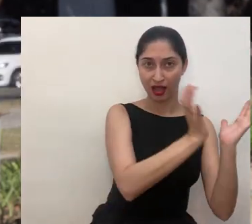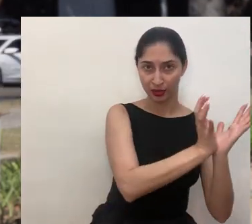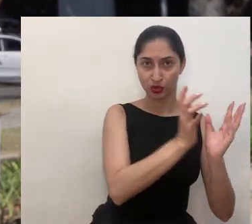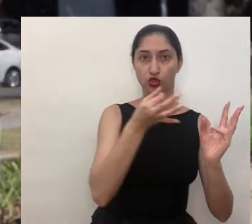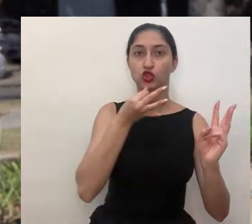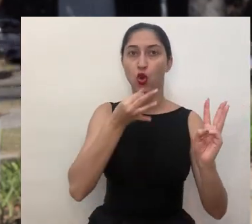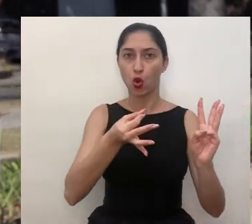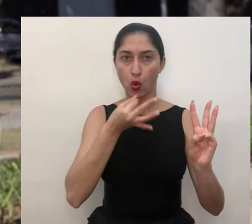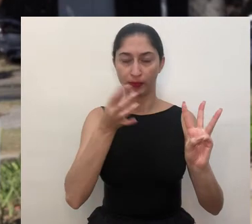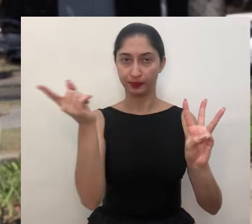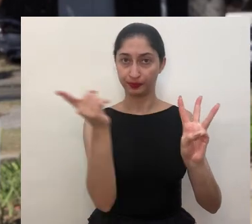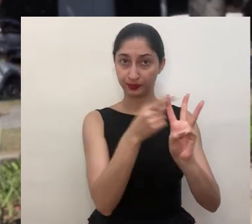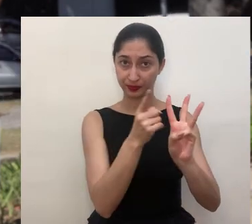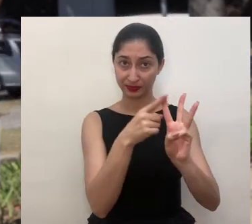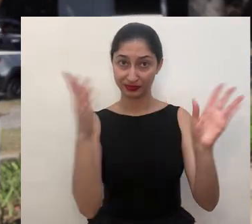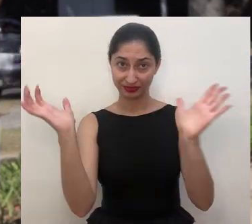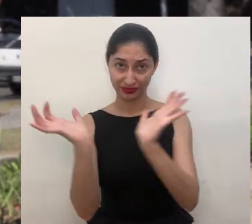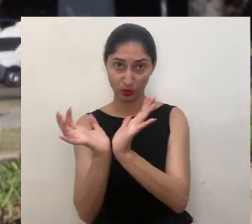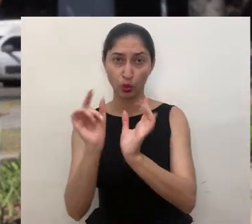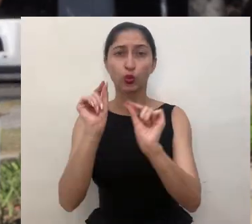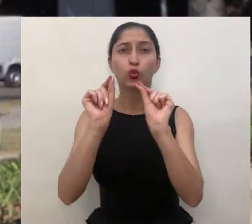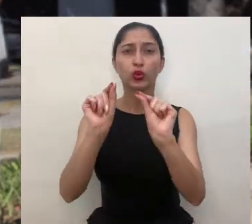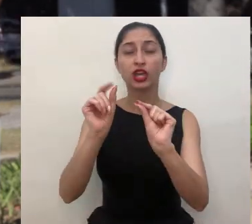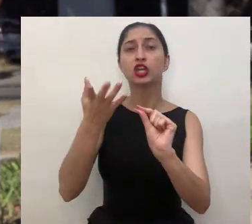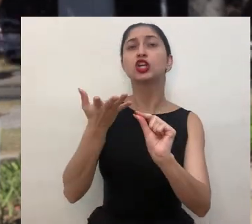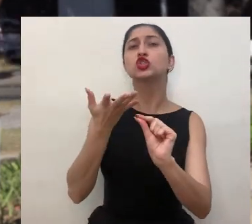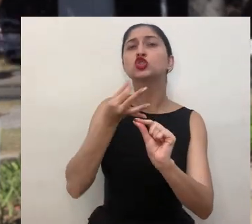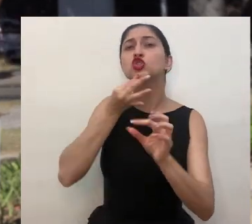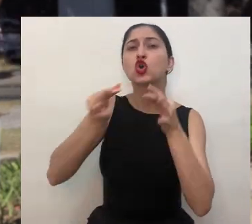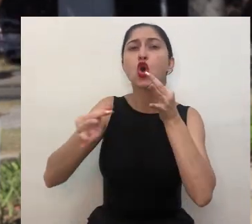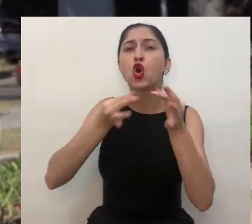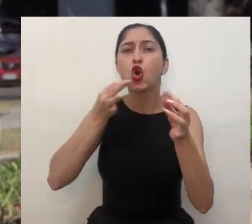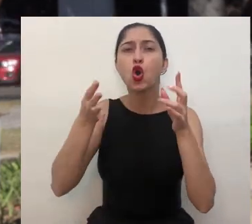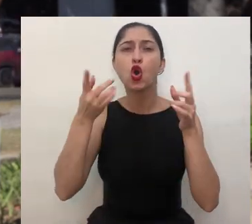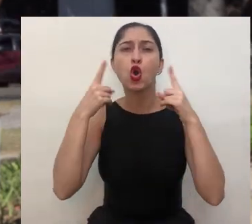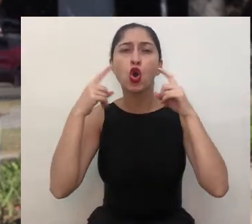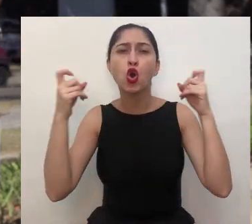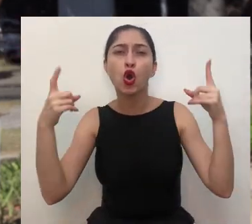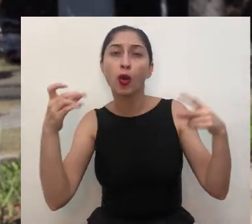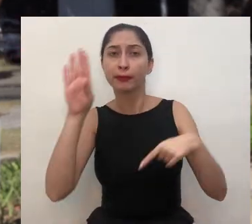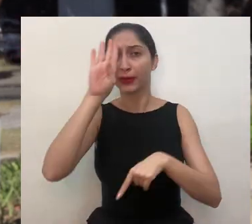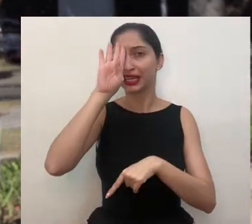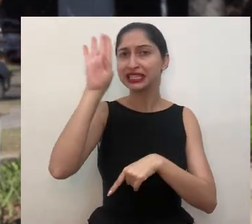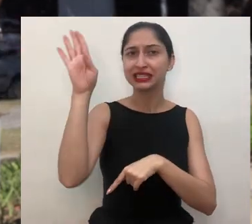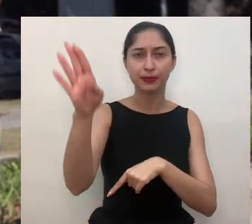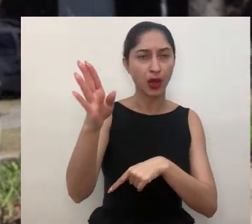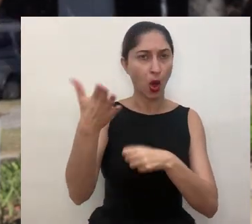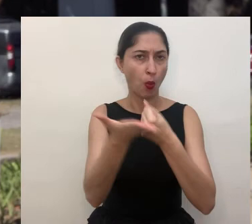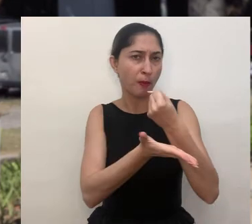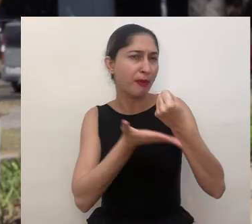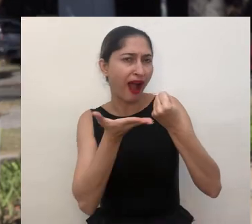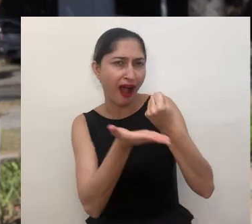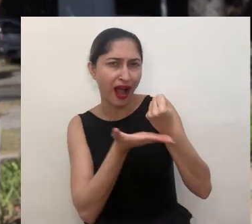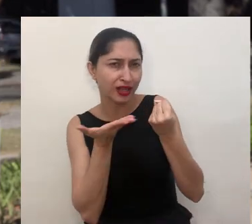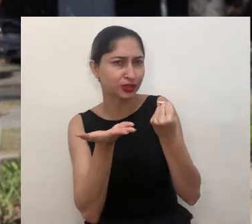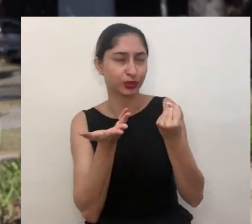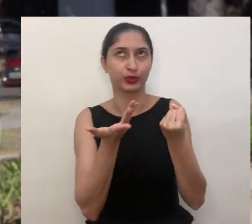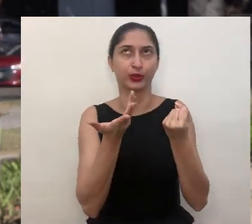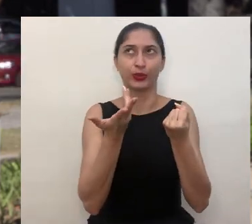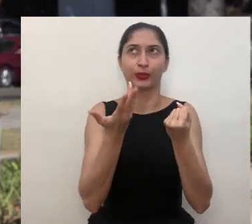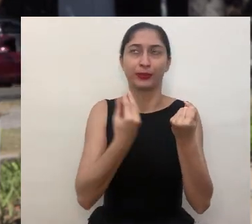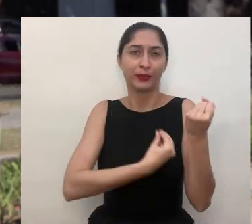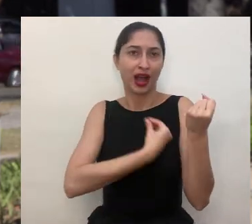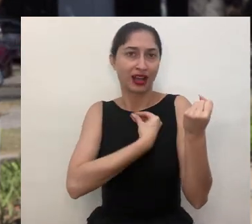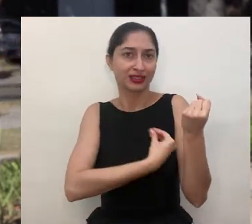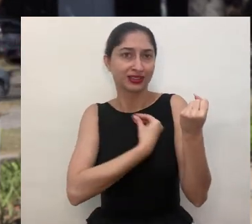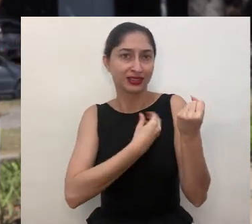primeira categoria de sons seriam sons fundamentais, que seriam sons básicos ou sons âncoras, sons que estão presentes